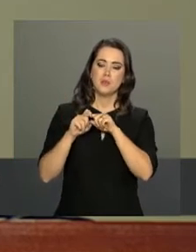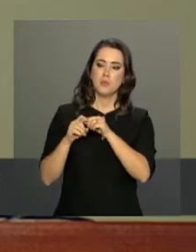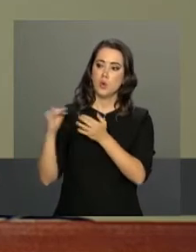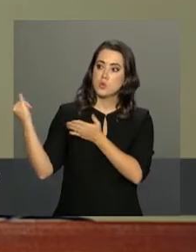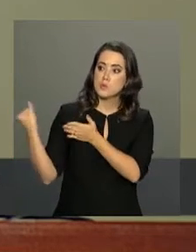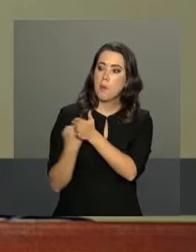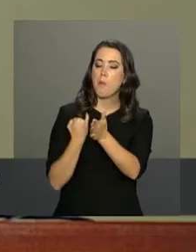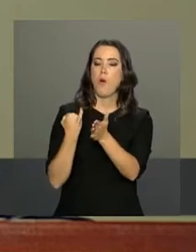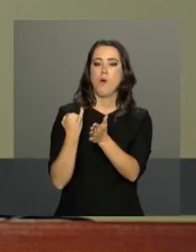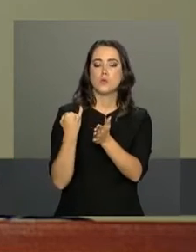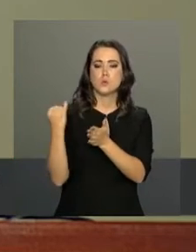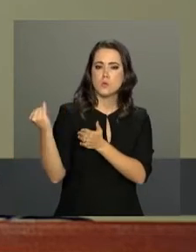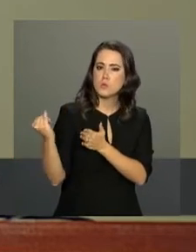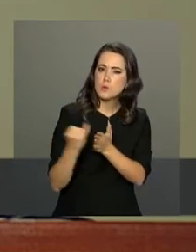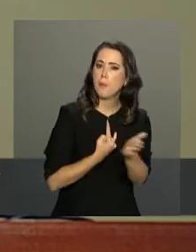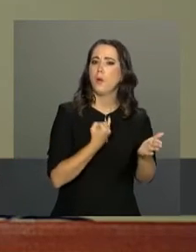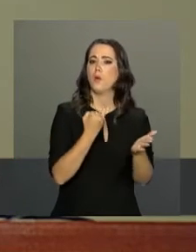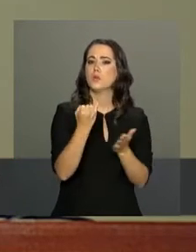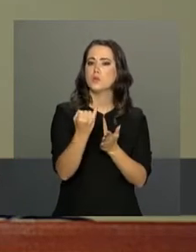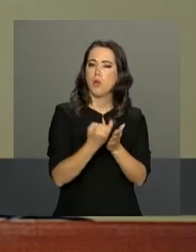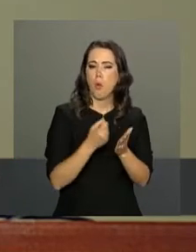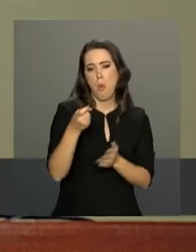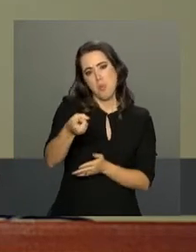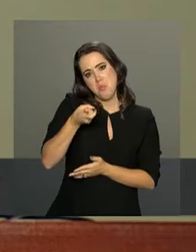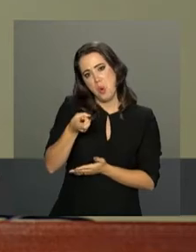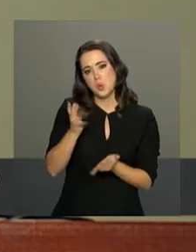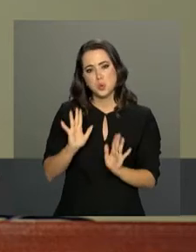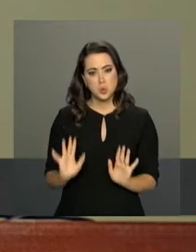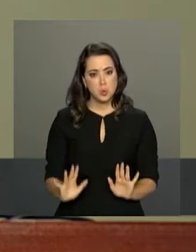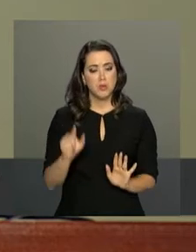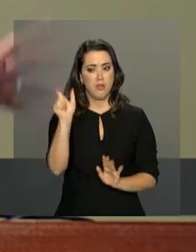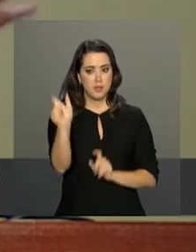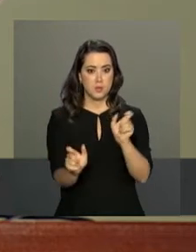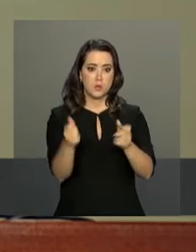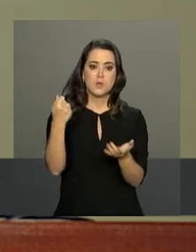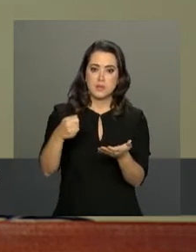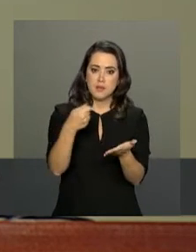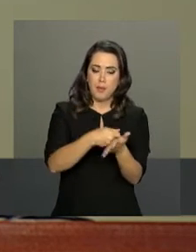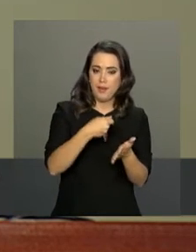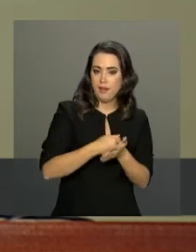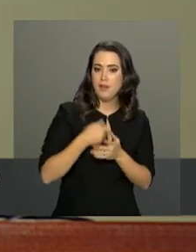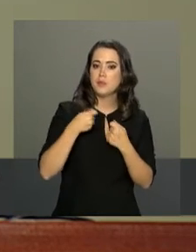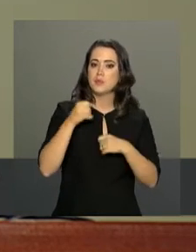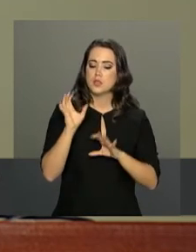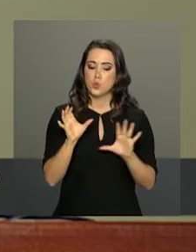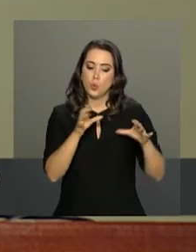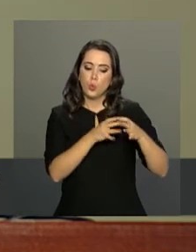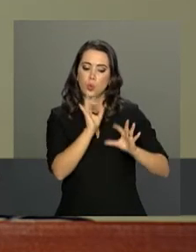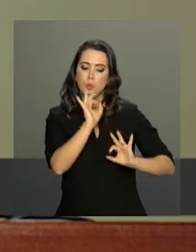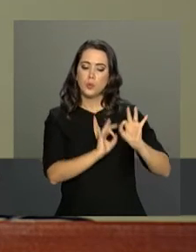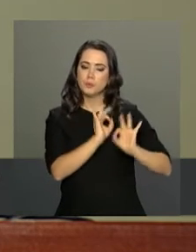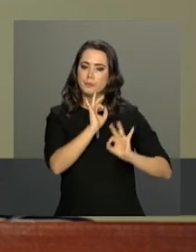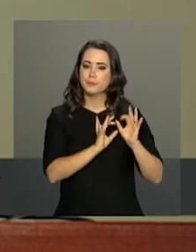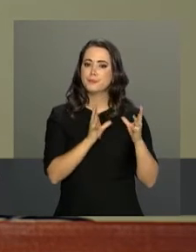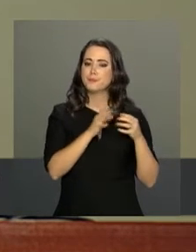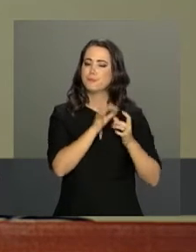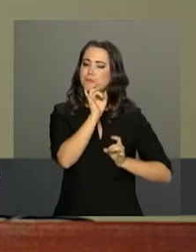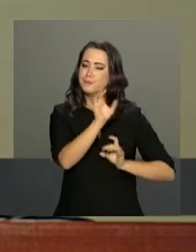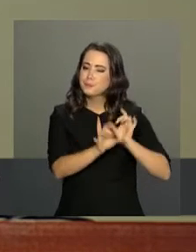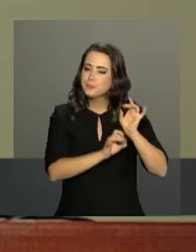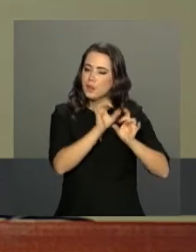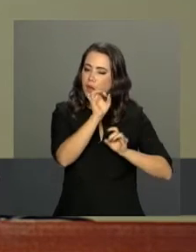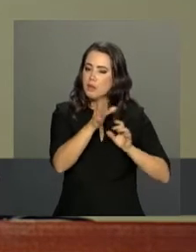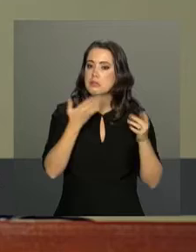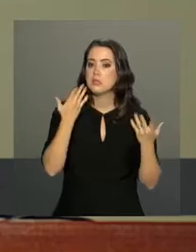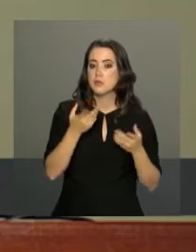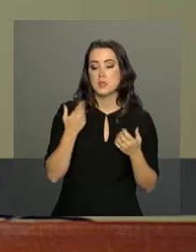dos seus habitantes dos seus cidadãos é fundamental que haja um organismo especial para a